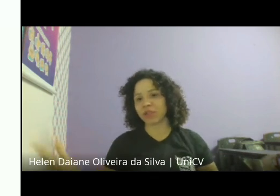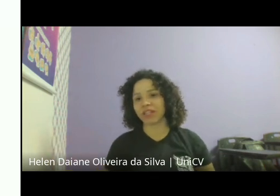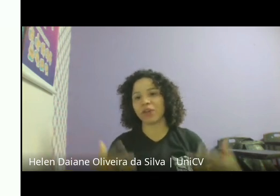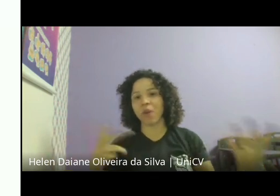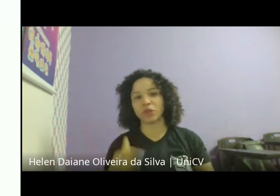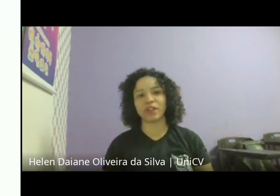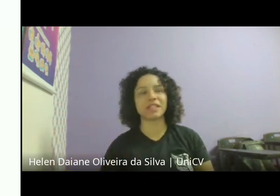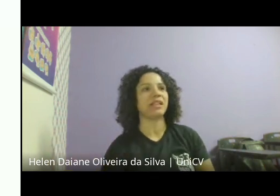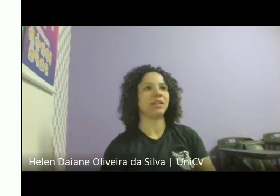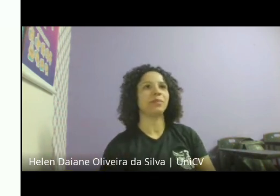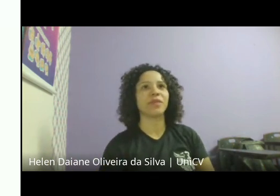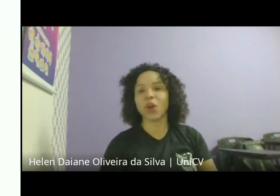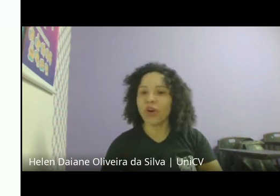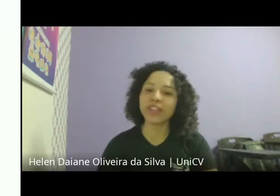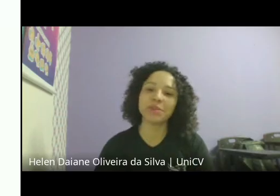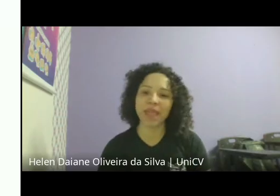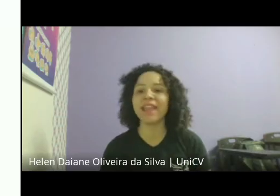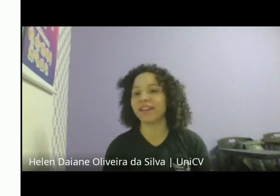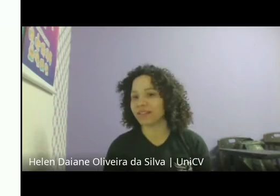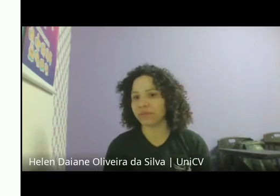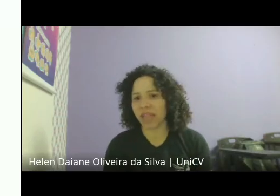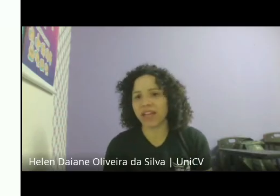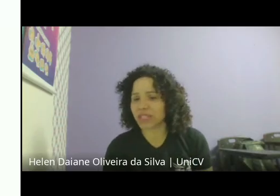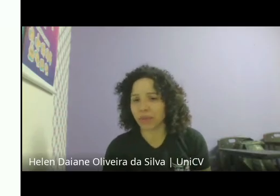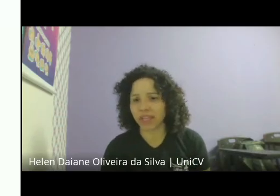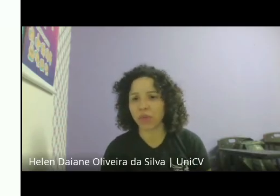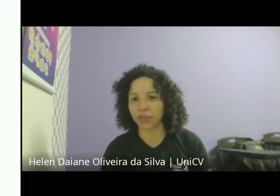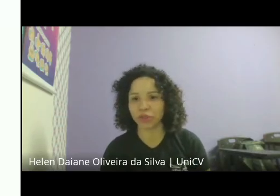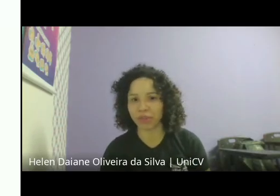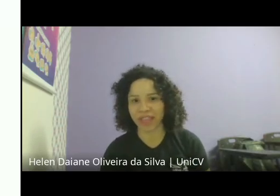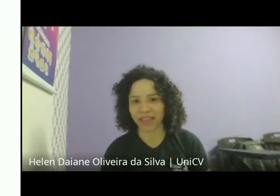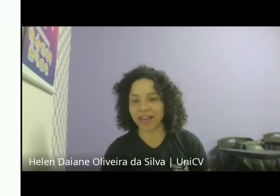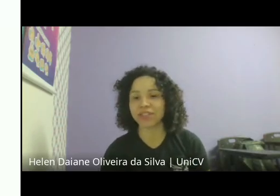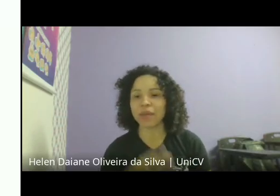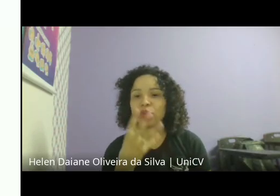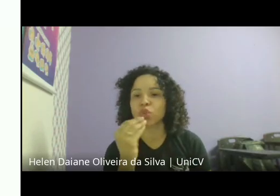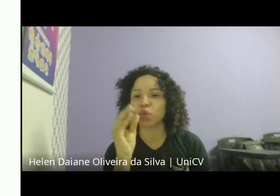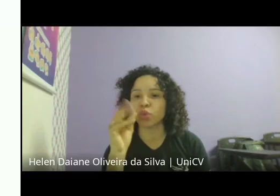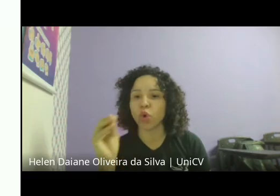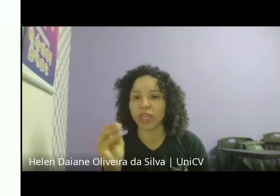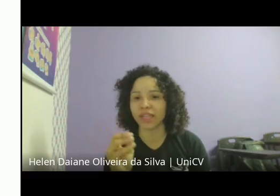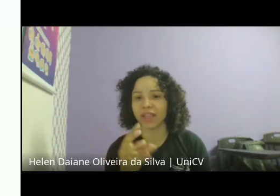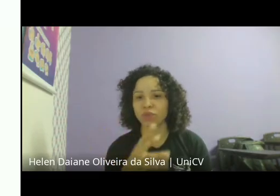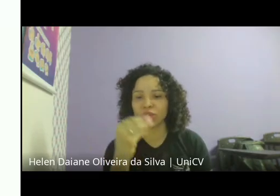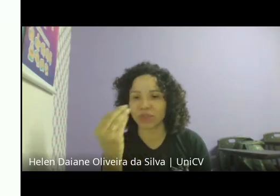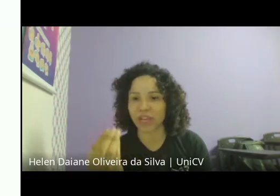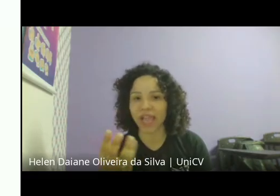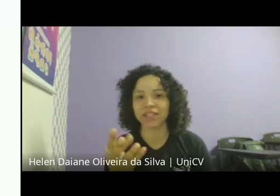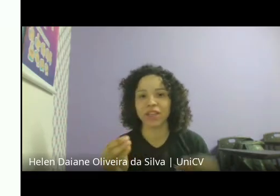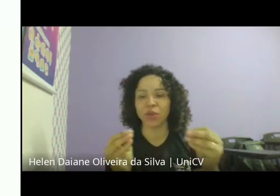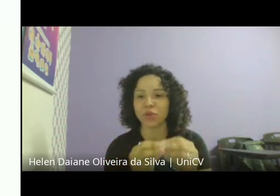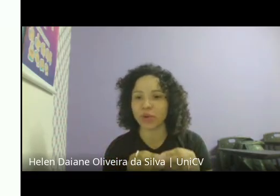uma pessoa tá aqui, igual eu tô falando assim, oi, tudo bem? Ele não sabe o que é um oi, tudo bem. Ele não sabe o som do oi, o som